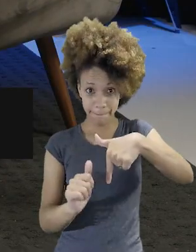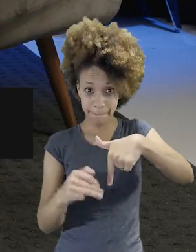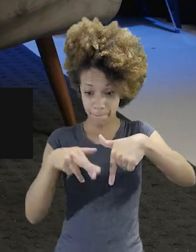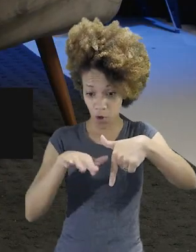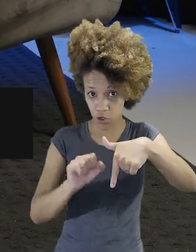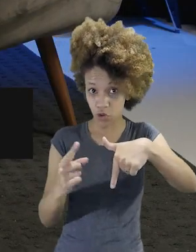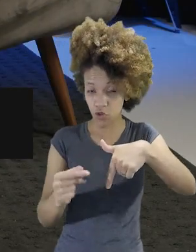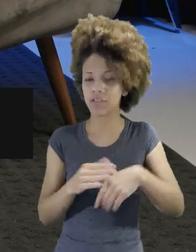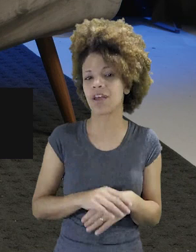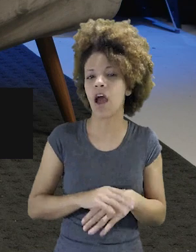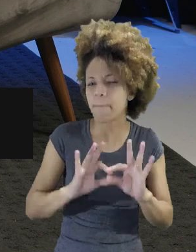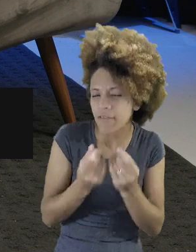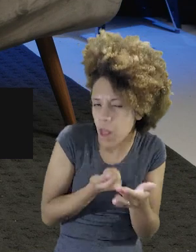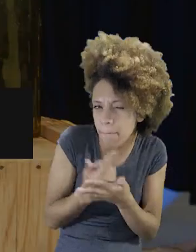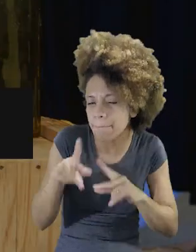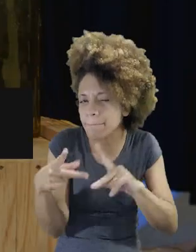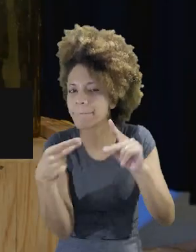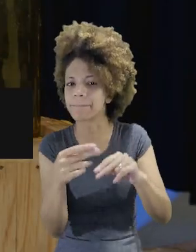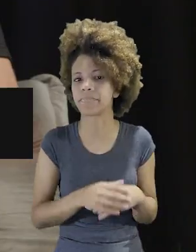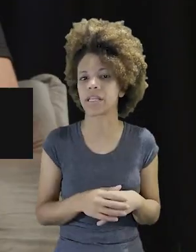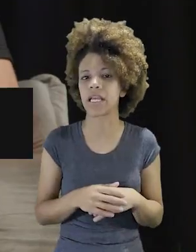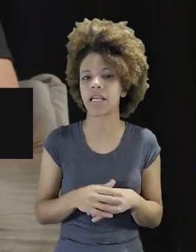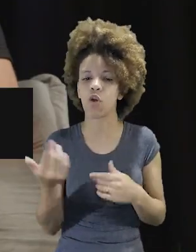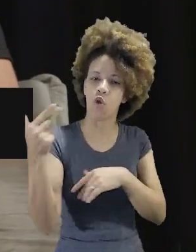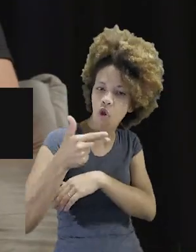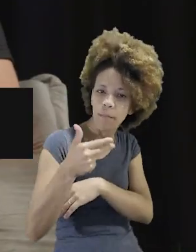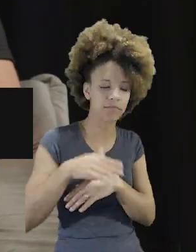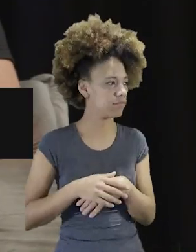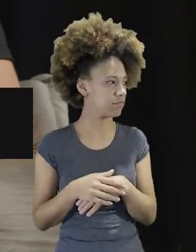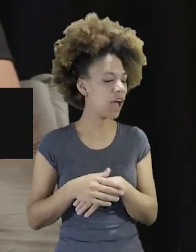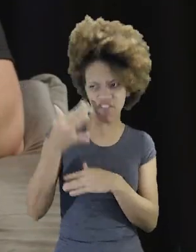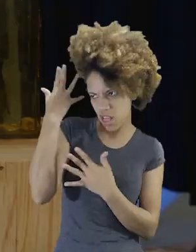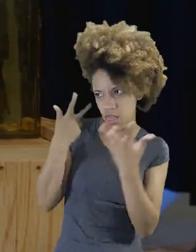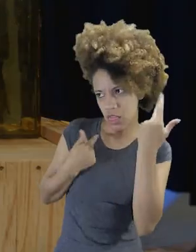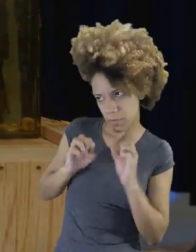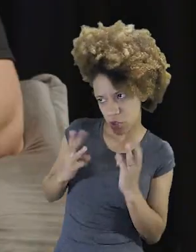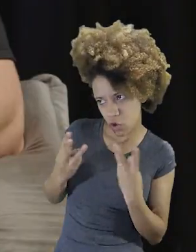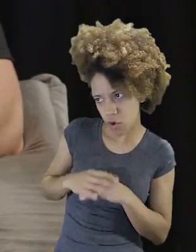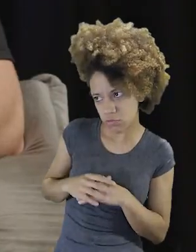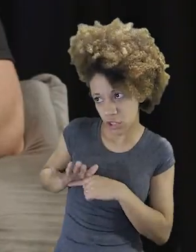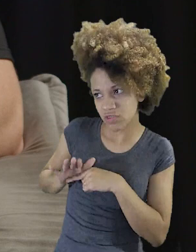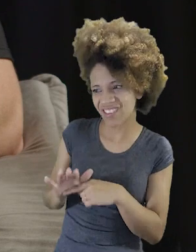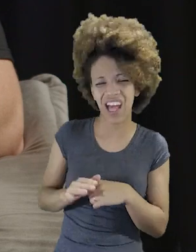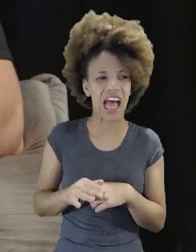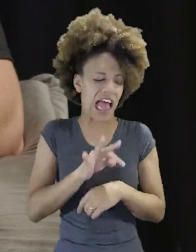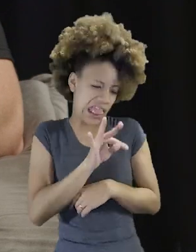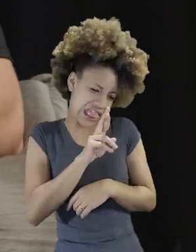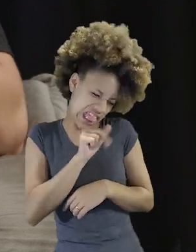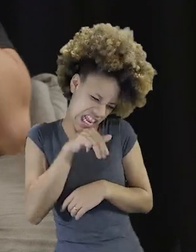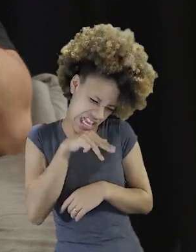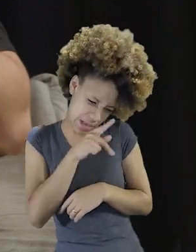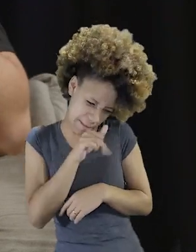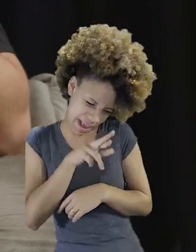transpira muito nos shows eu transfiro muito cara e te ajudou eu acho muito ruim termo transpiro né transpirar Parece